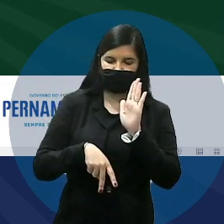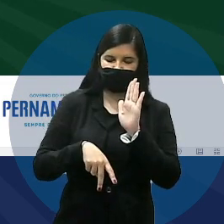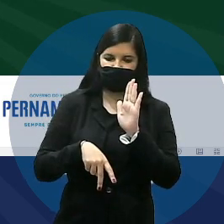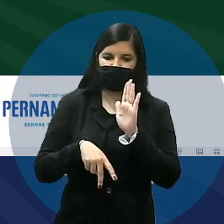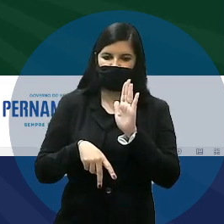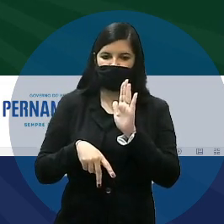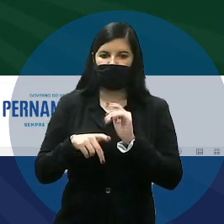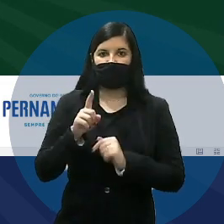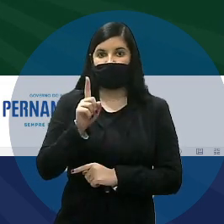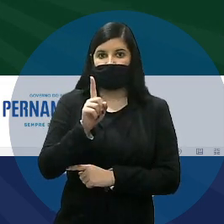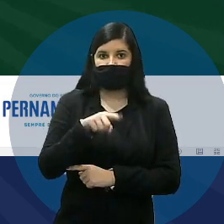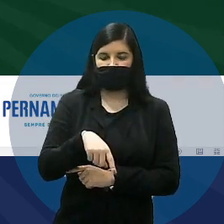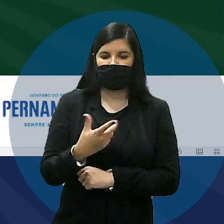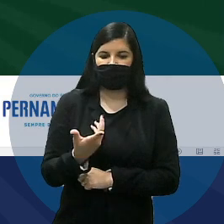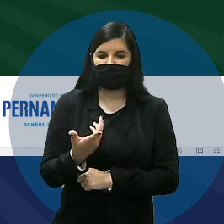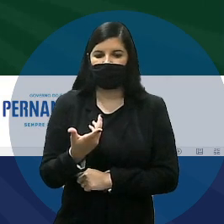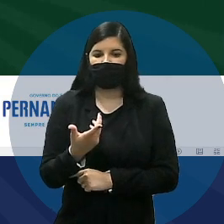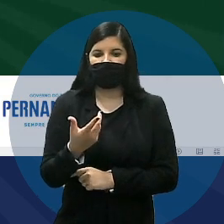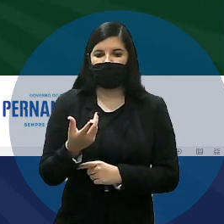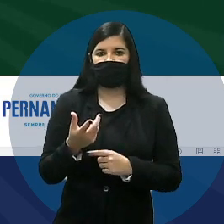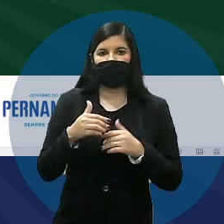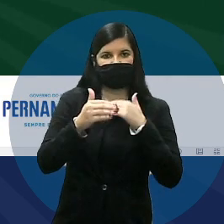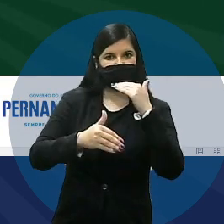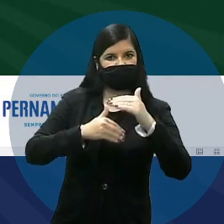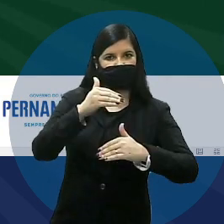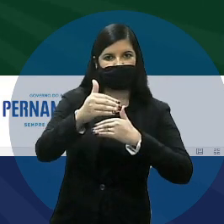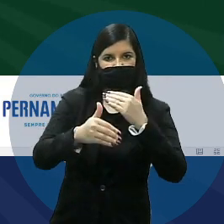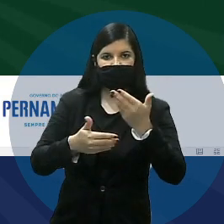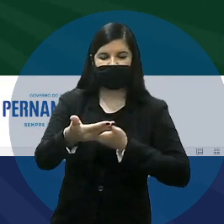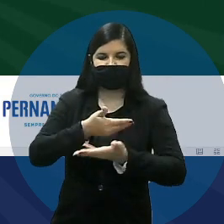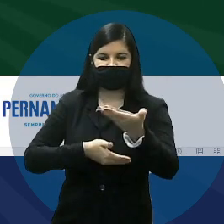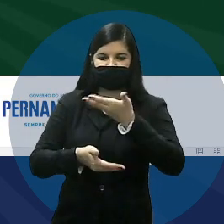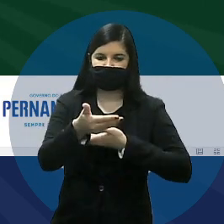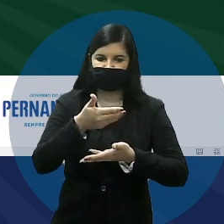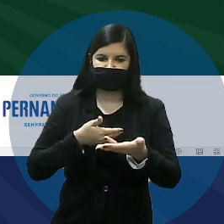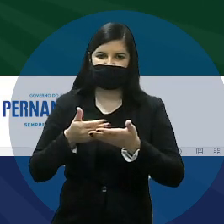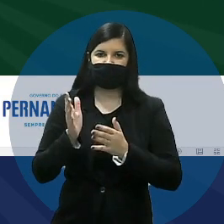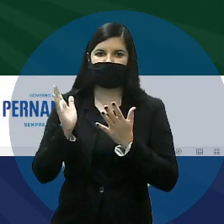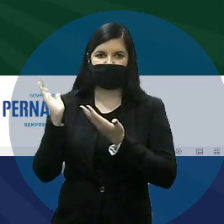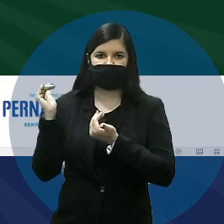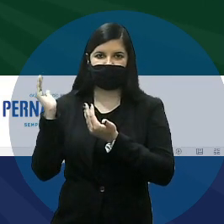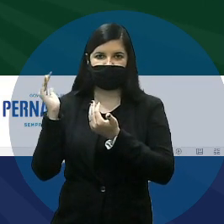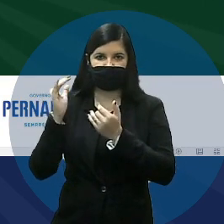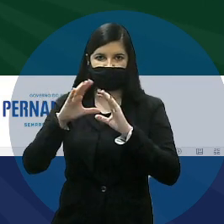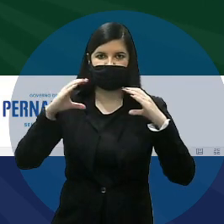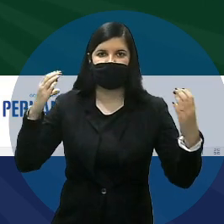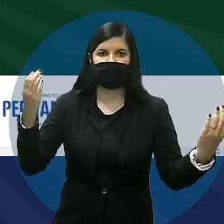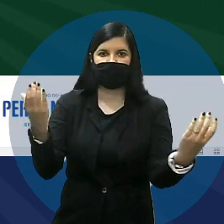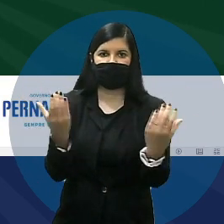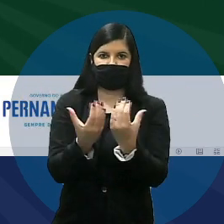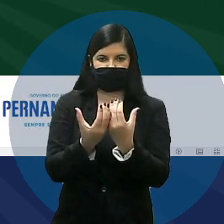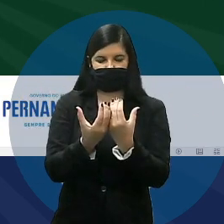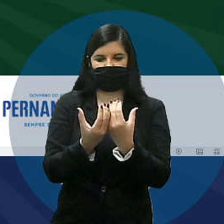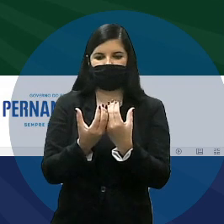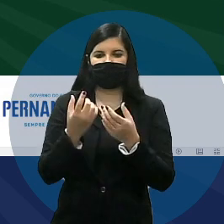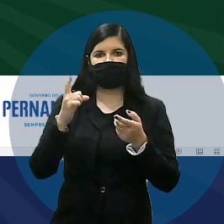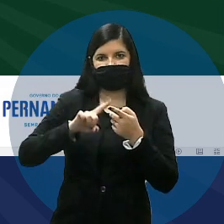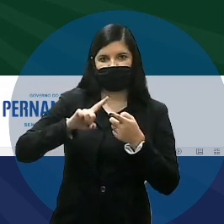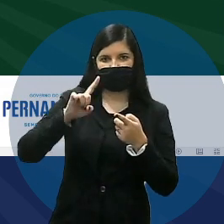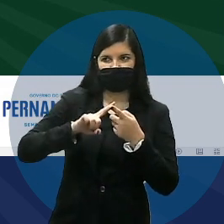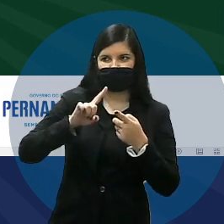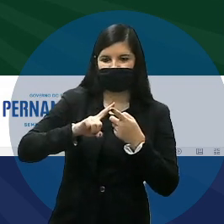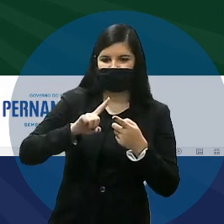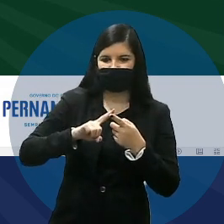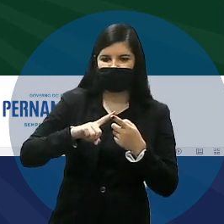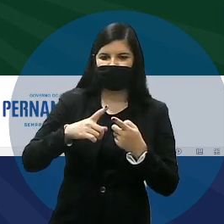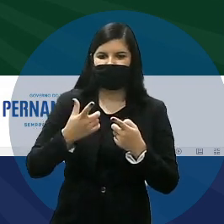é exatamente tratar de desenvolver a interação entre os jovens da nossa comunidade, mas não apenas